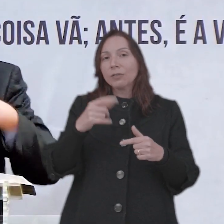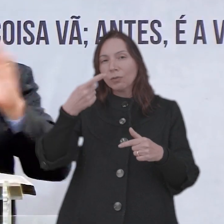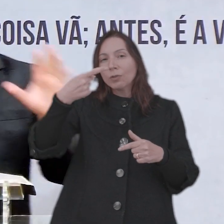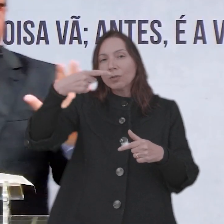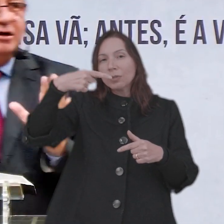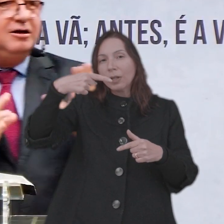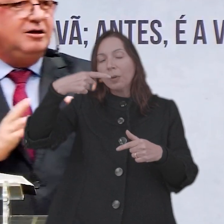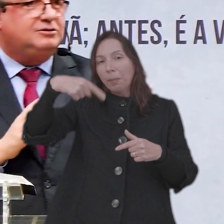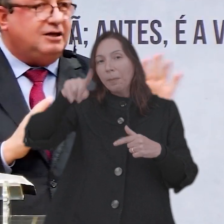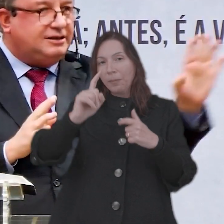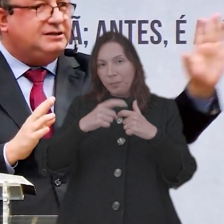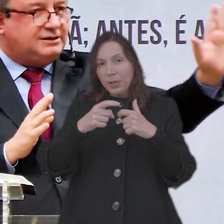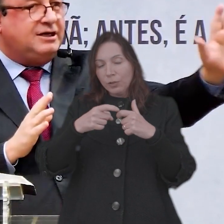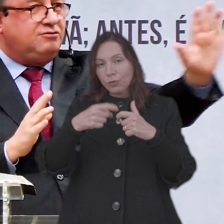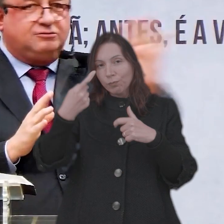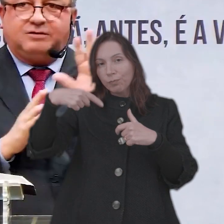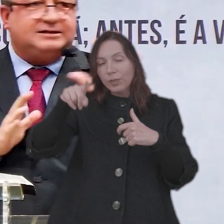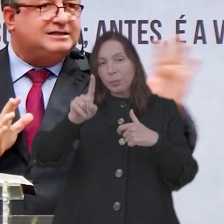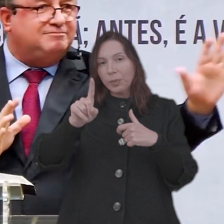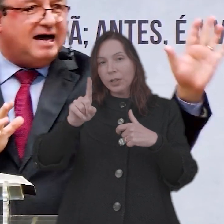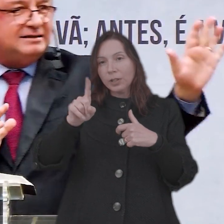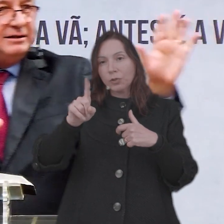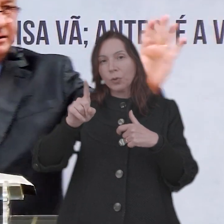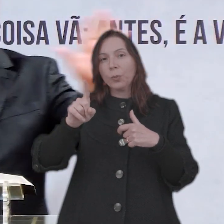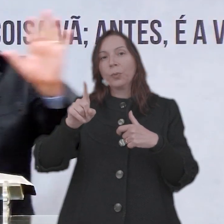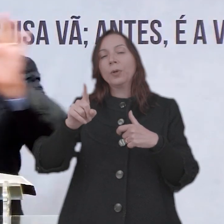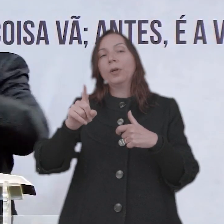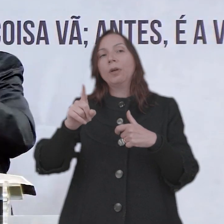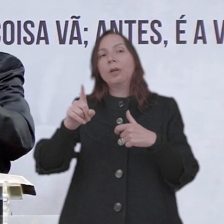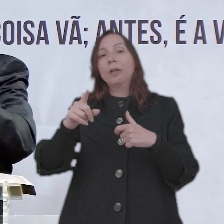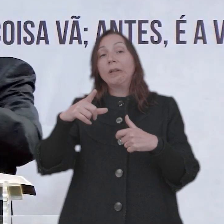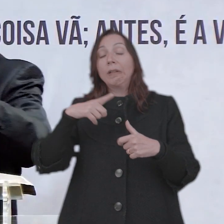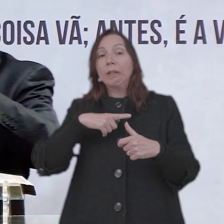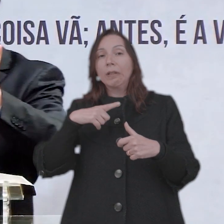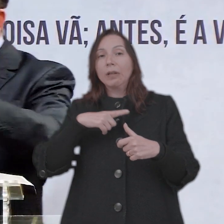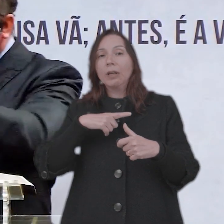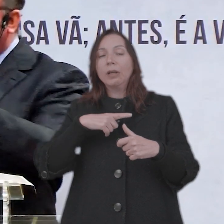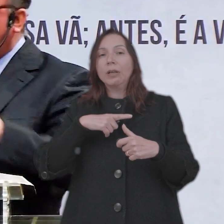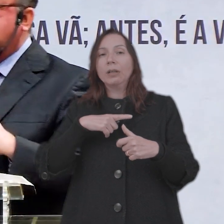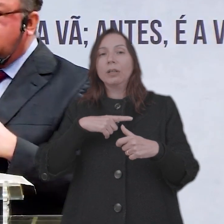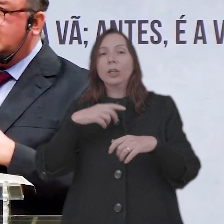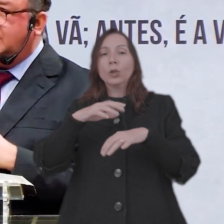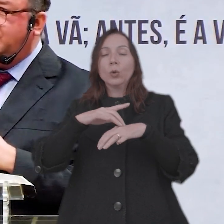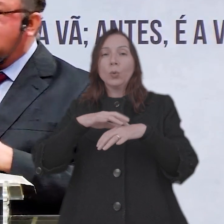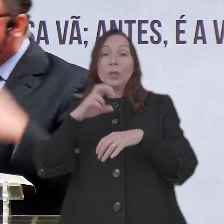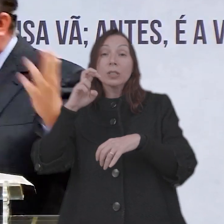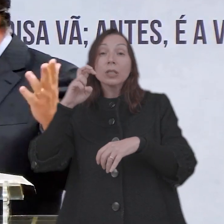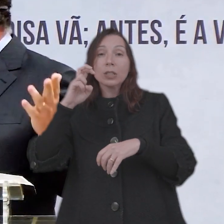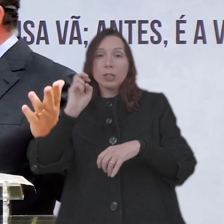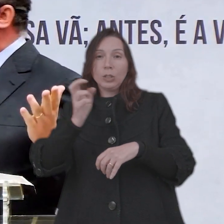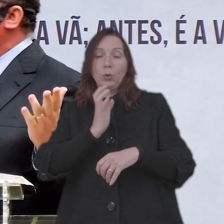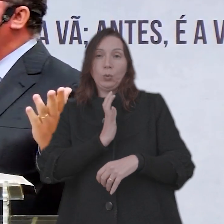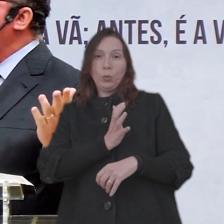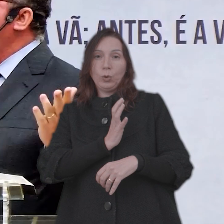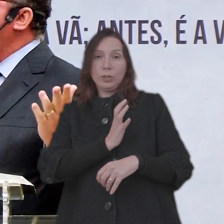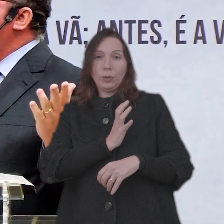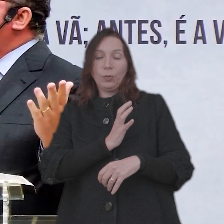um exame de coração, só existem 5 doenças básicas do coração que um cardiologista pode identificar e